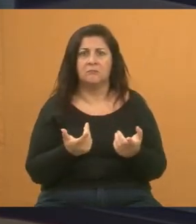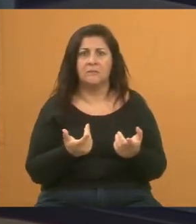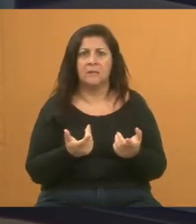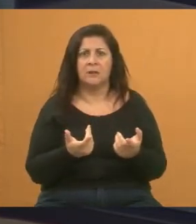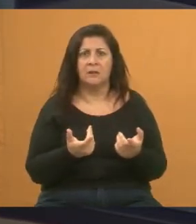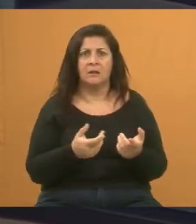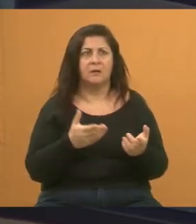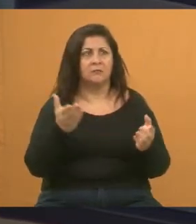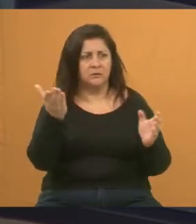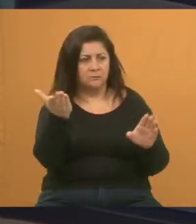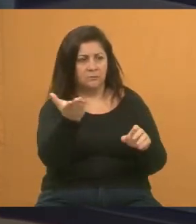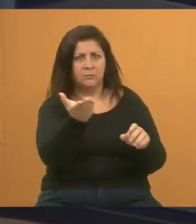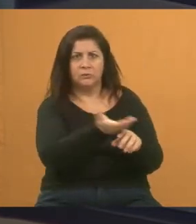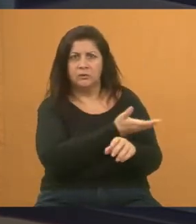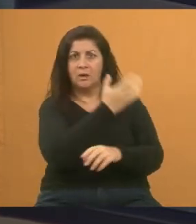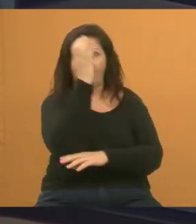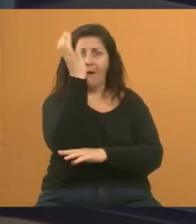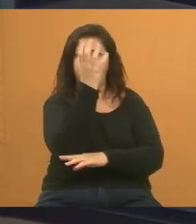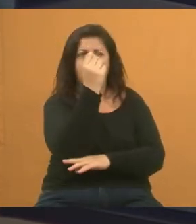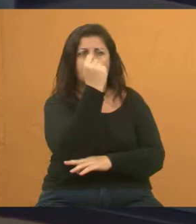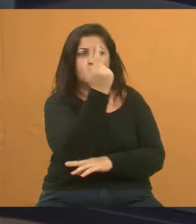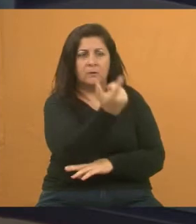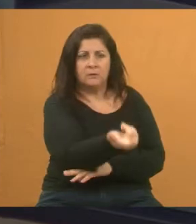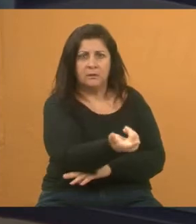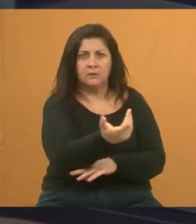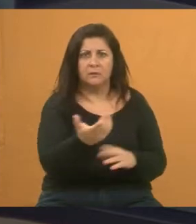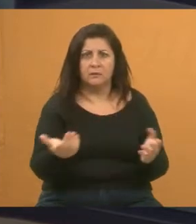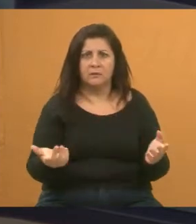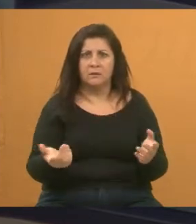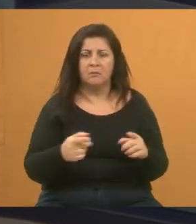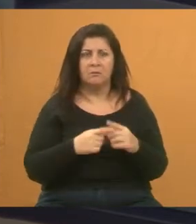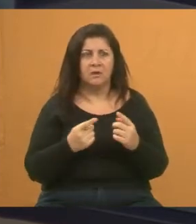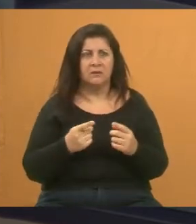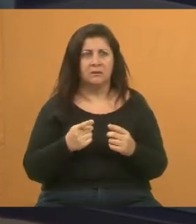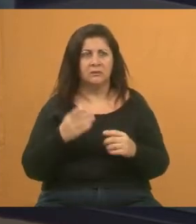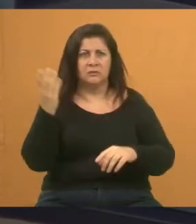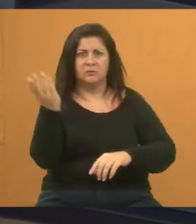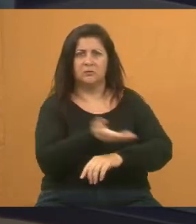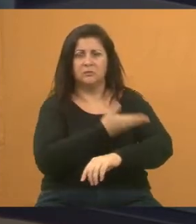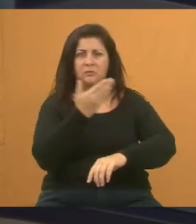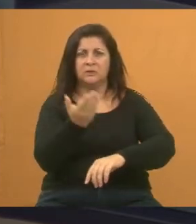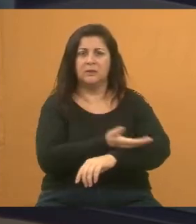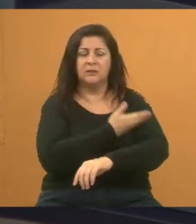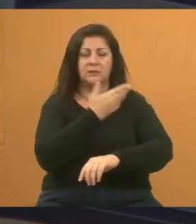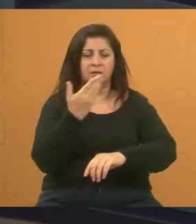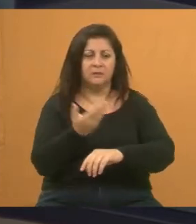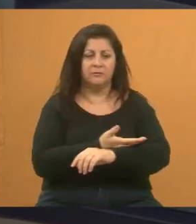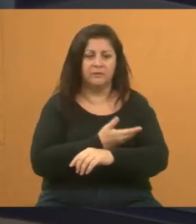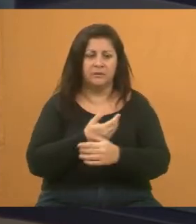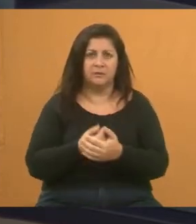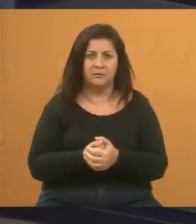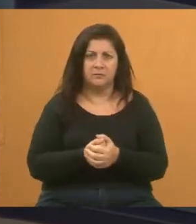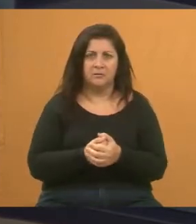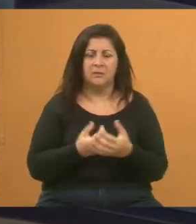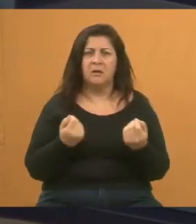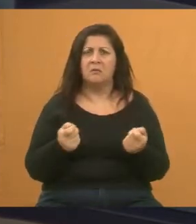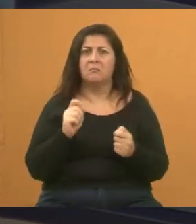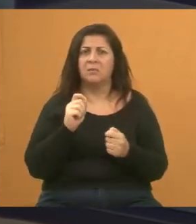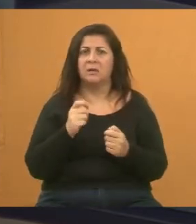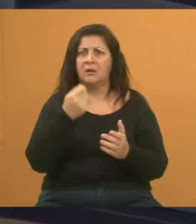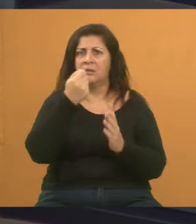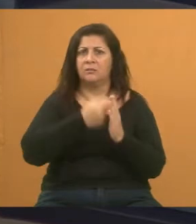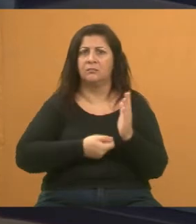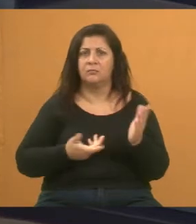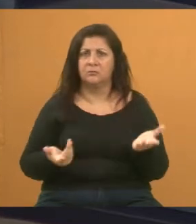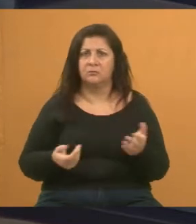você retirar uma árvore, muitas vezes está caindo, e do dia para a noite conseguiram arrancar todas aquelas árvores ali, né, com autorização de quem e o porquê.